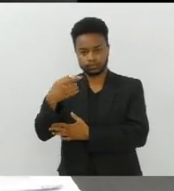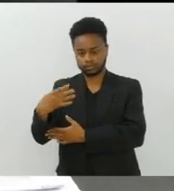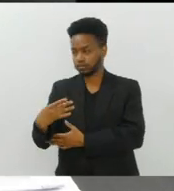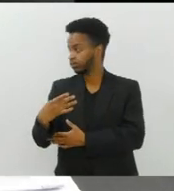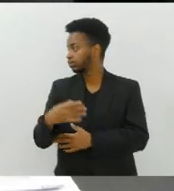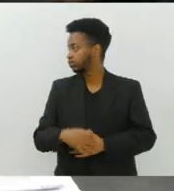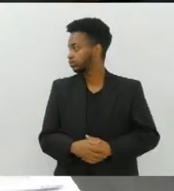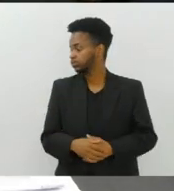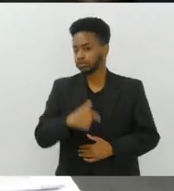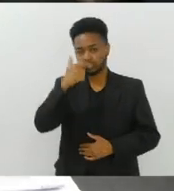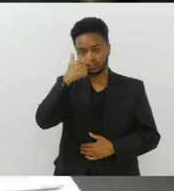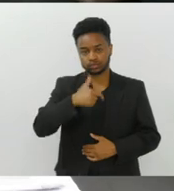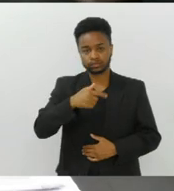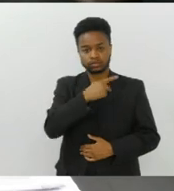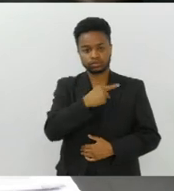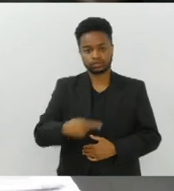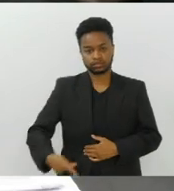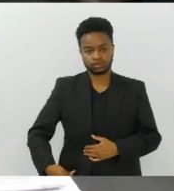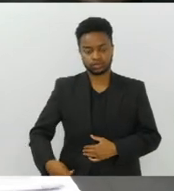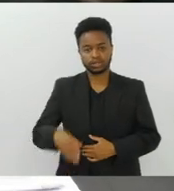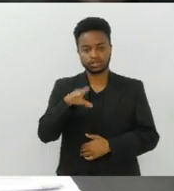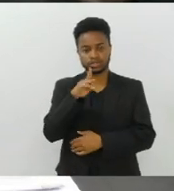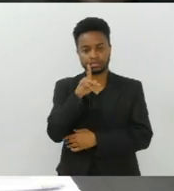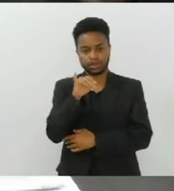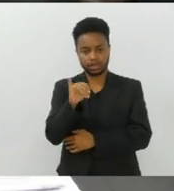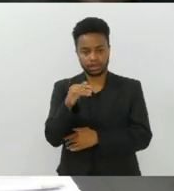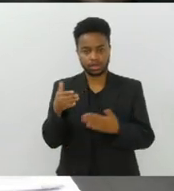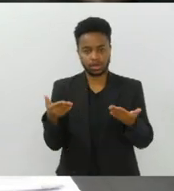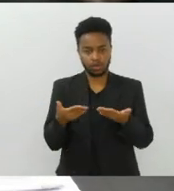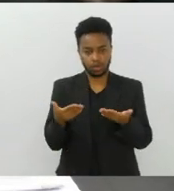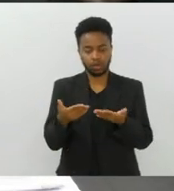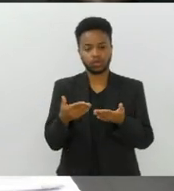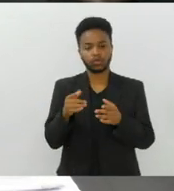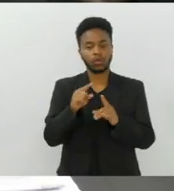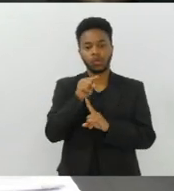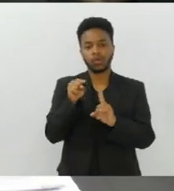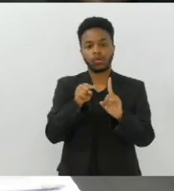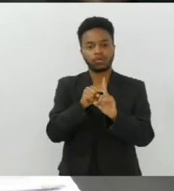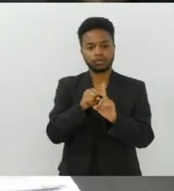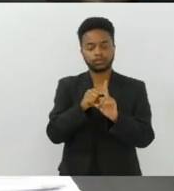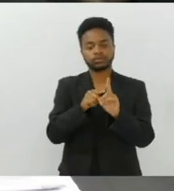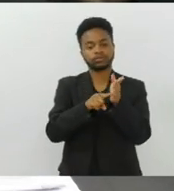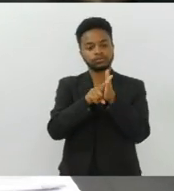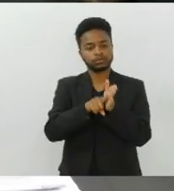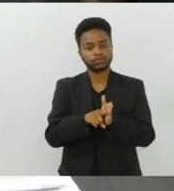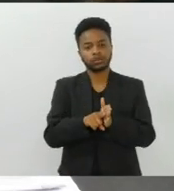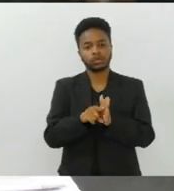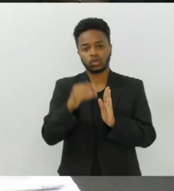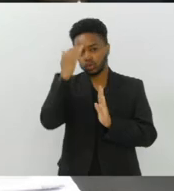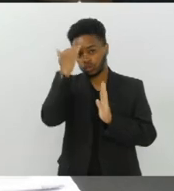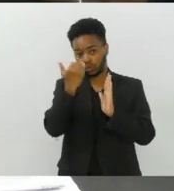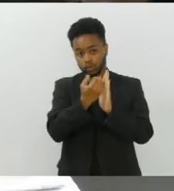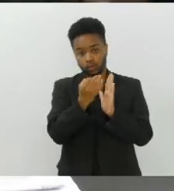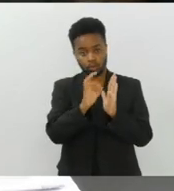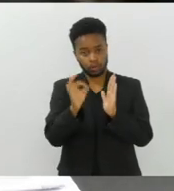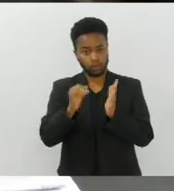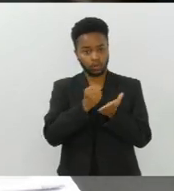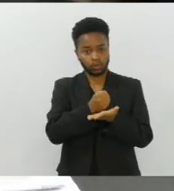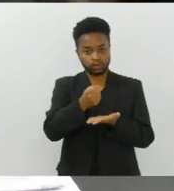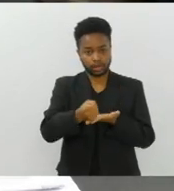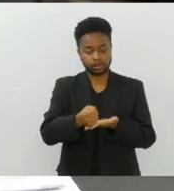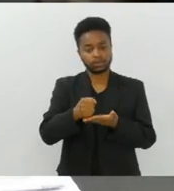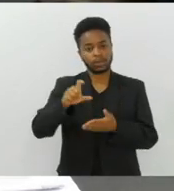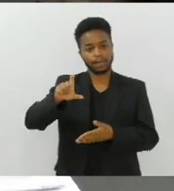de presidente da Comissão Parlamentar de Inquérito, destinada a apurar o descumprimento dos contratos de planos de saúde com as pessoas com